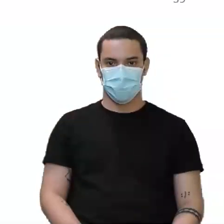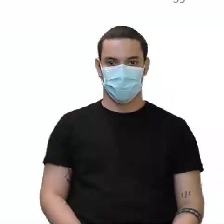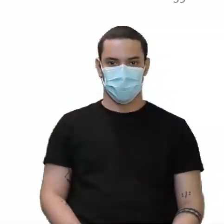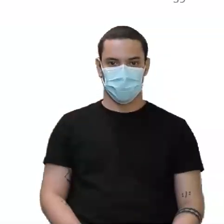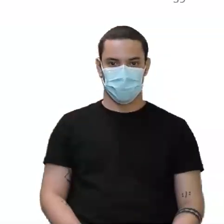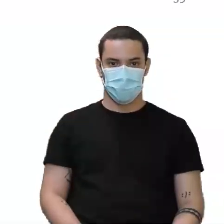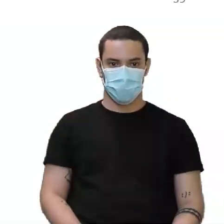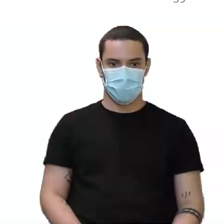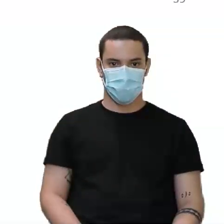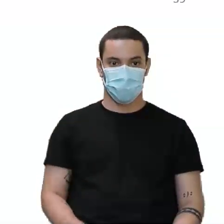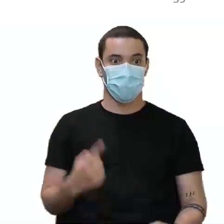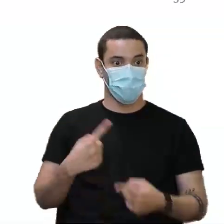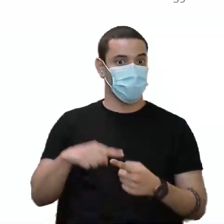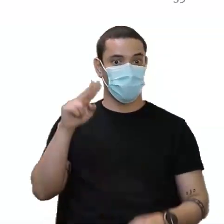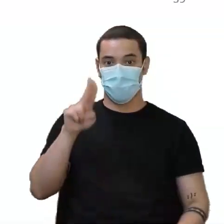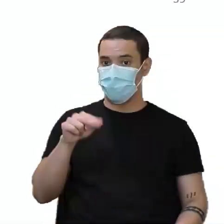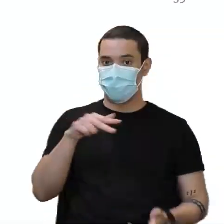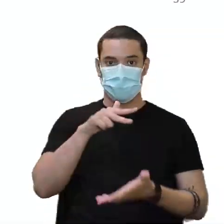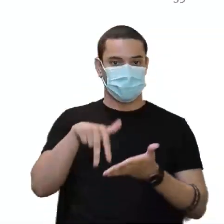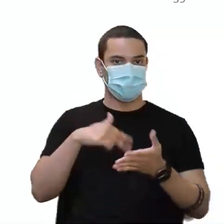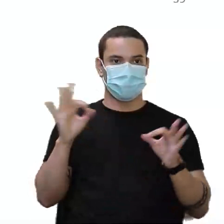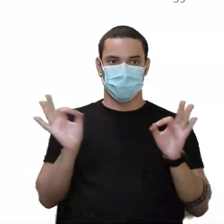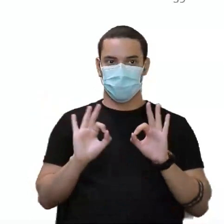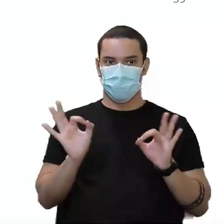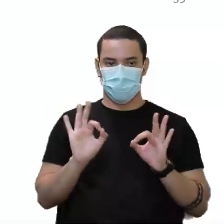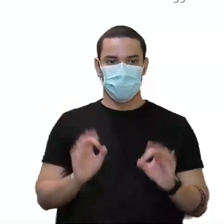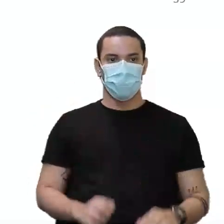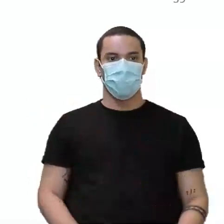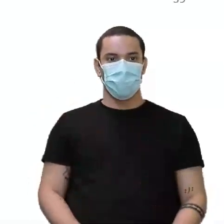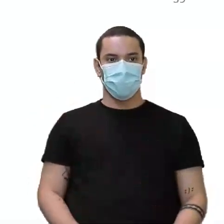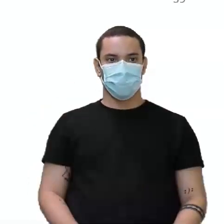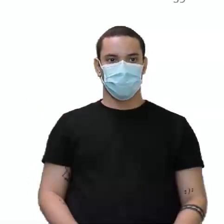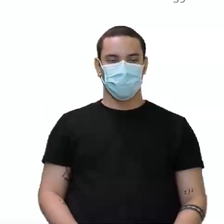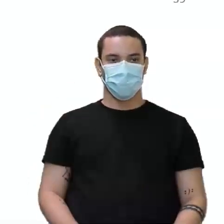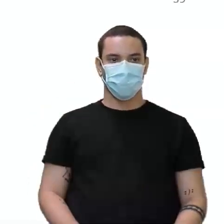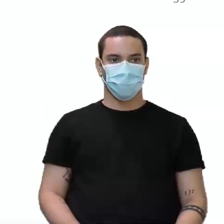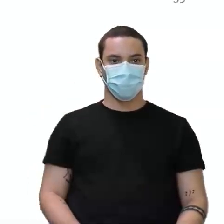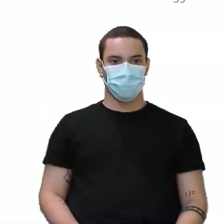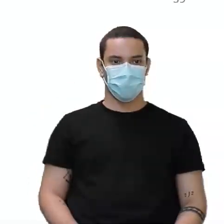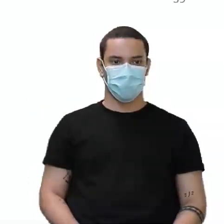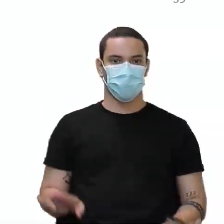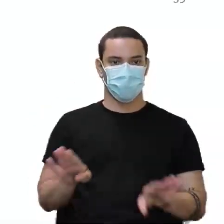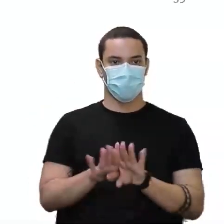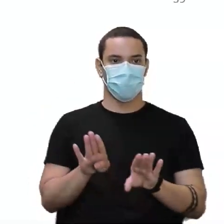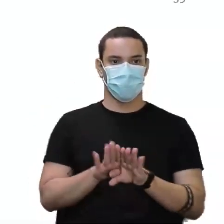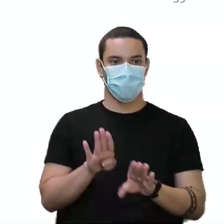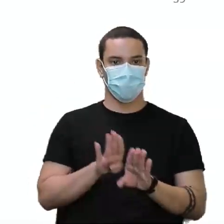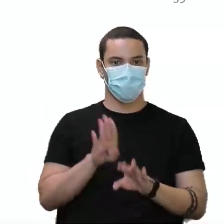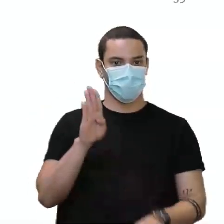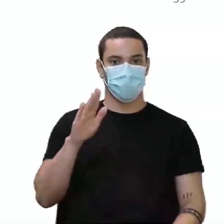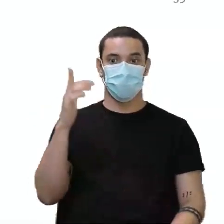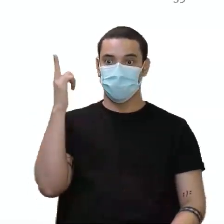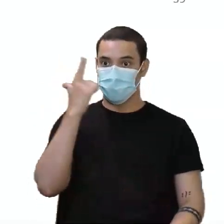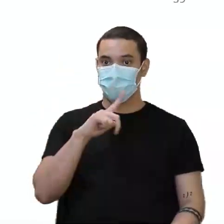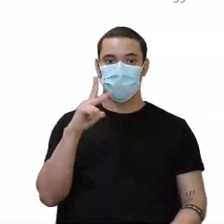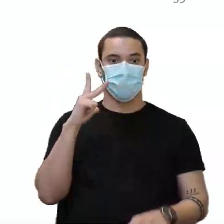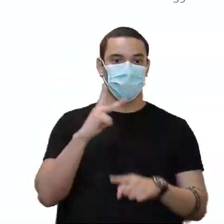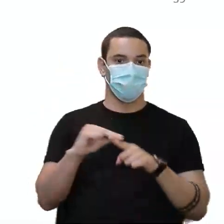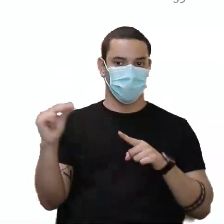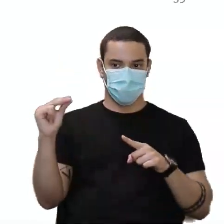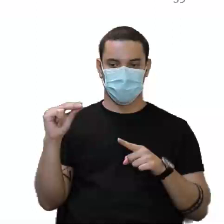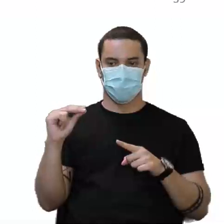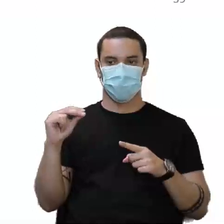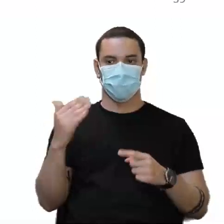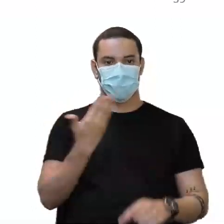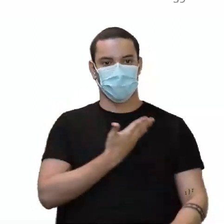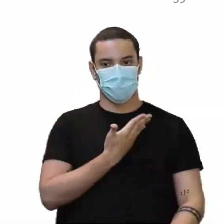esse. Porque eles nunca dançaram antes, nunca tinham dançado antes, ninguém nunca tinha visto isso. E aqui também, porque eles ganharam a competição. Os